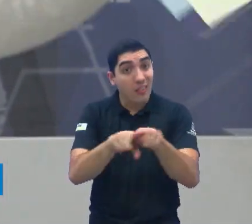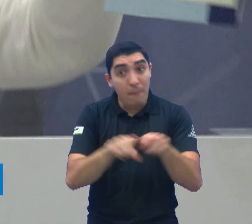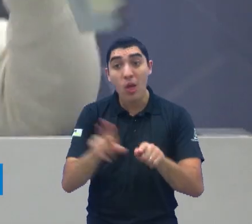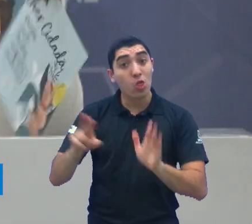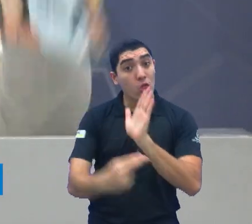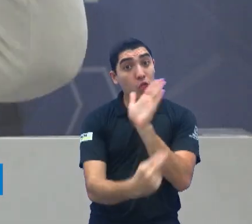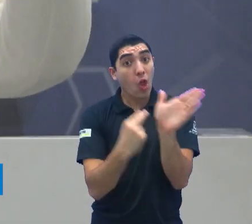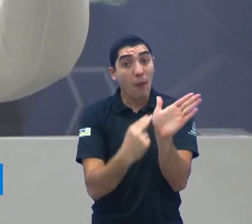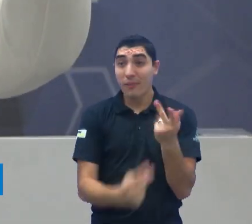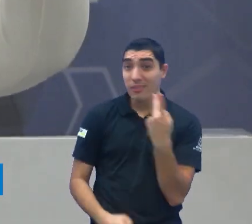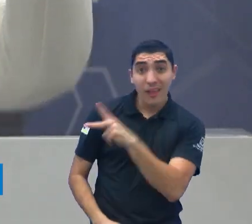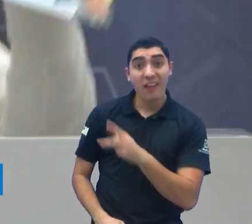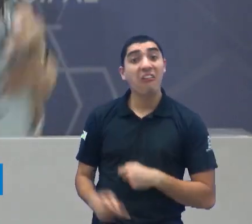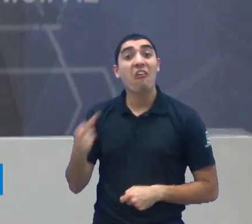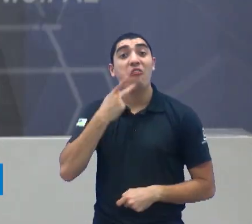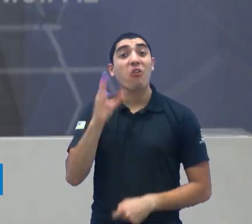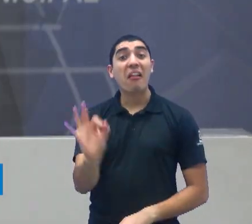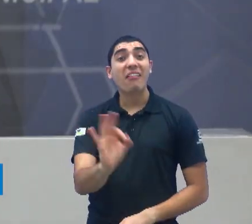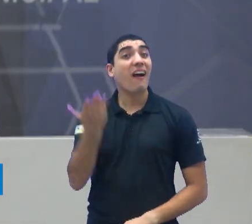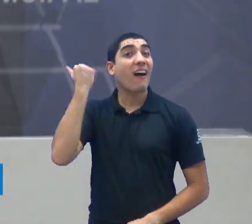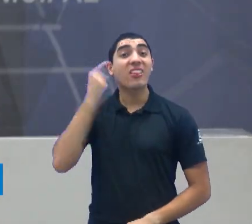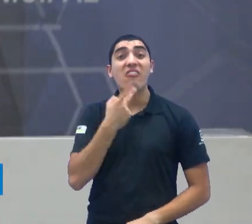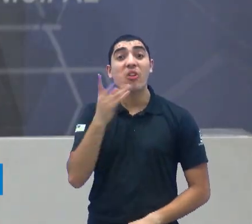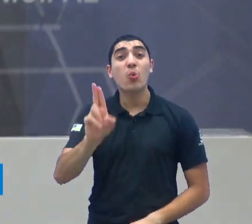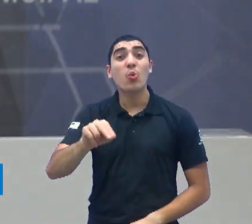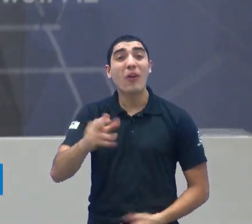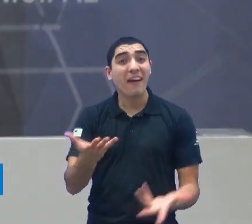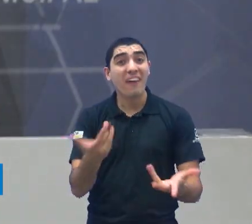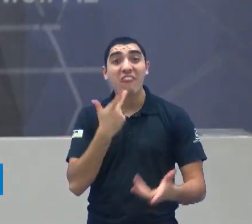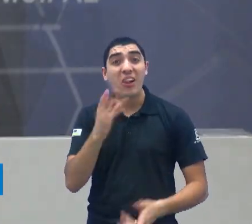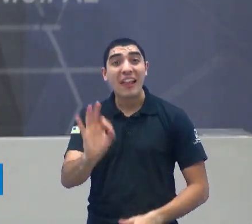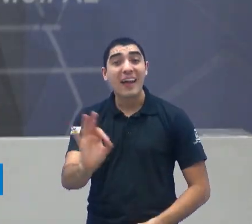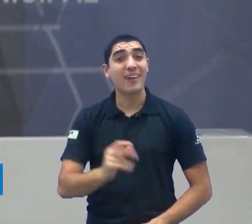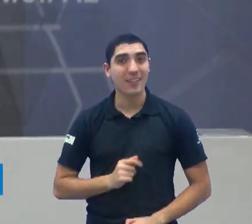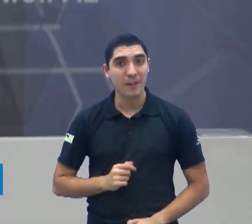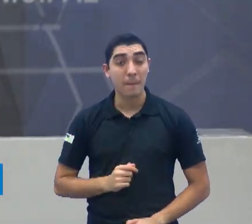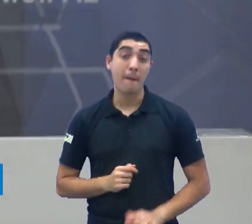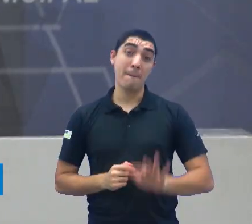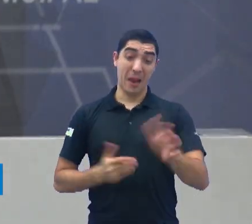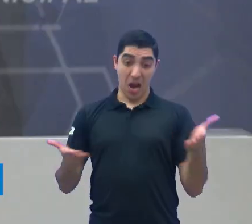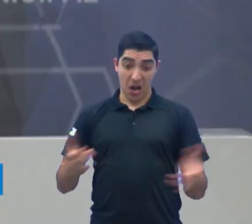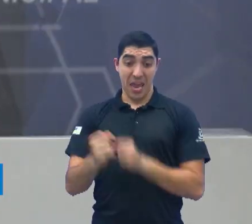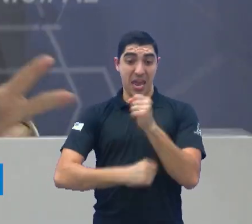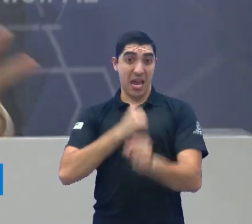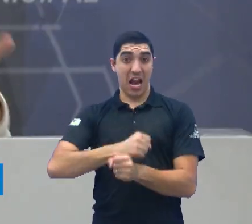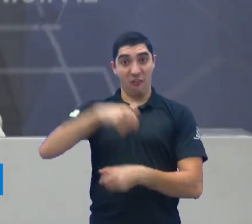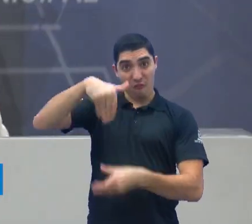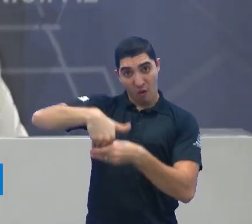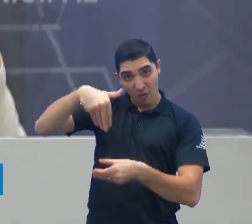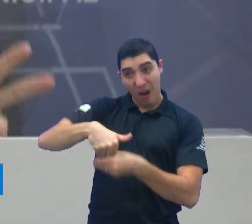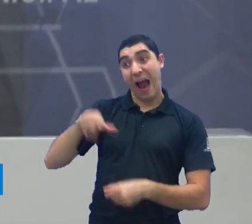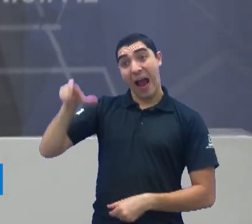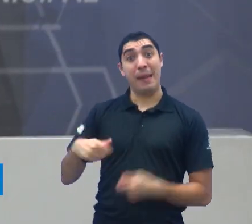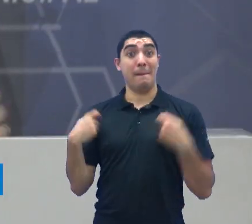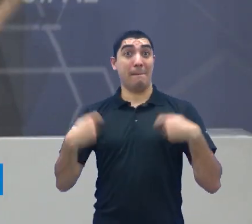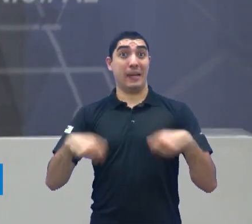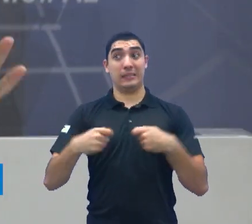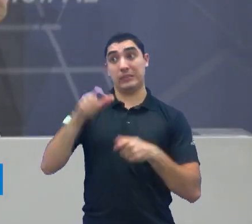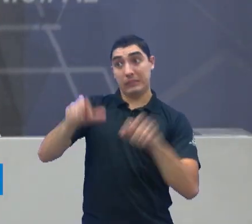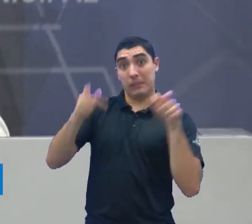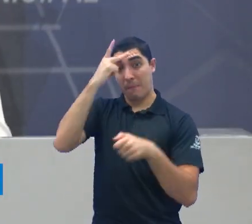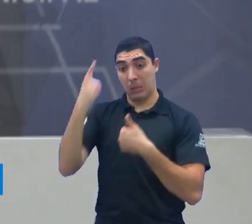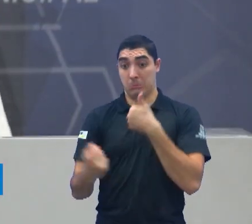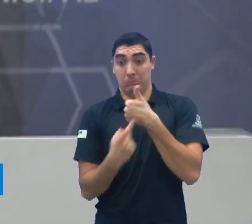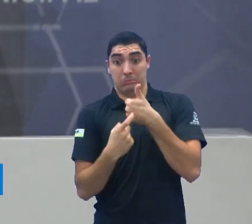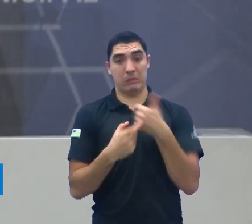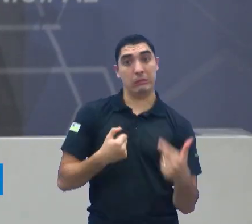nada. Nunca se manifestou contra a cartilha. Mas como é ano eleitoral, e ele precisa ter like, ele precisa falar